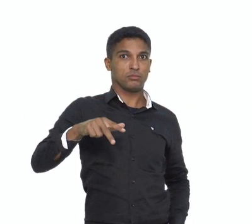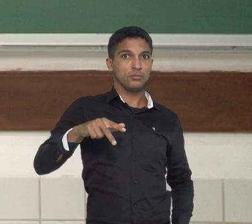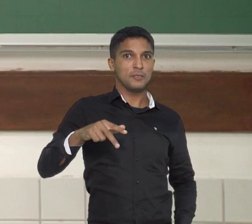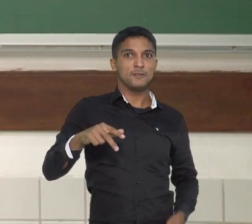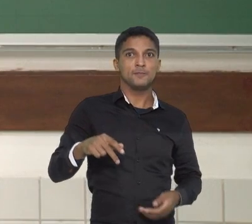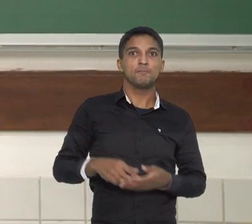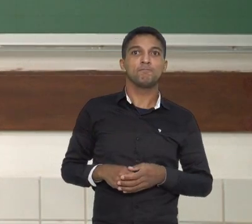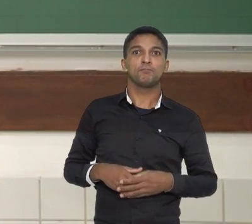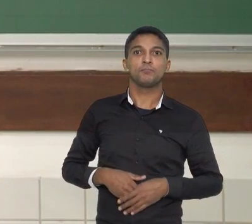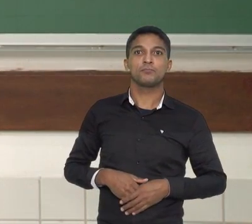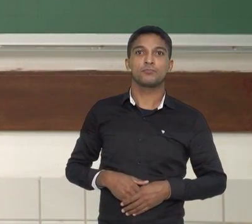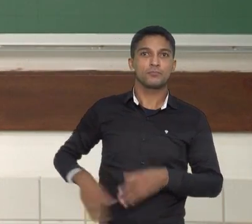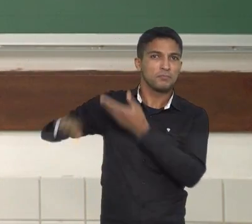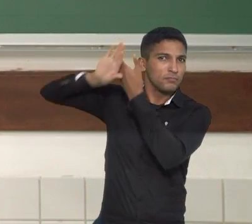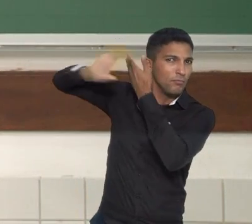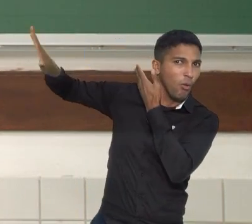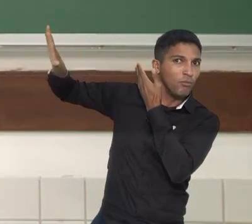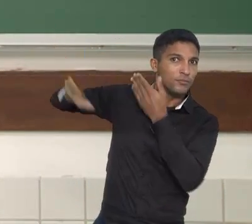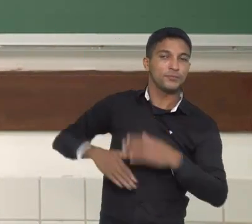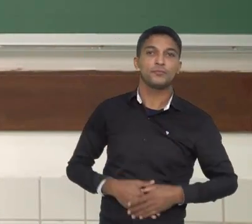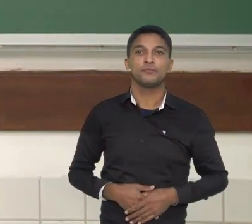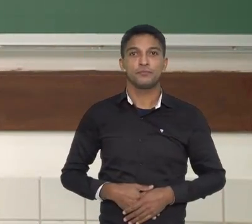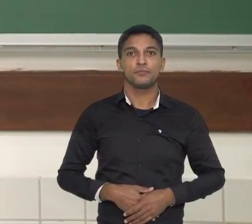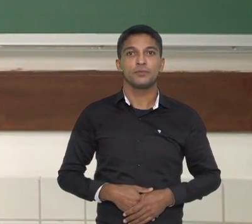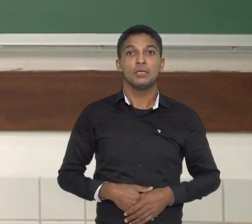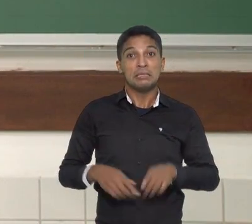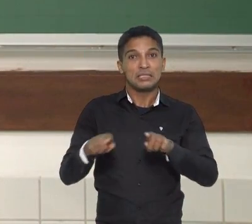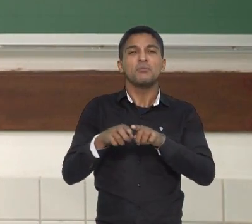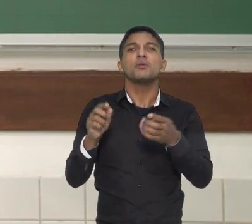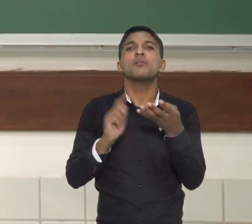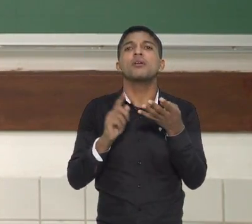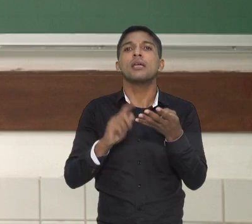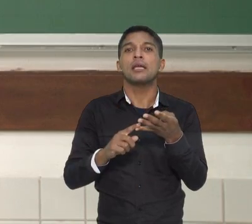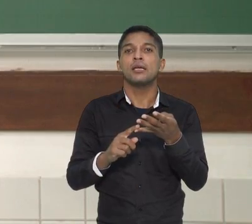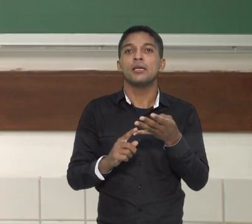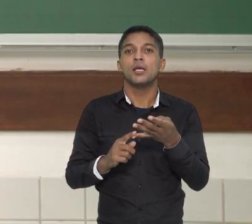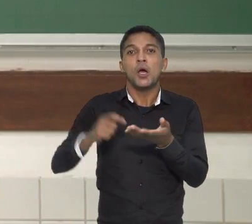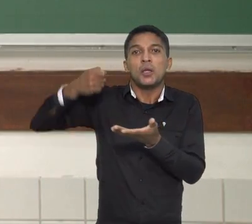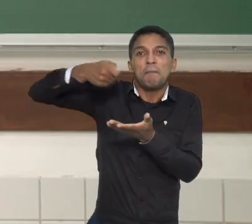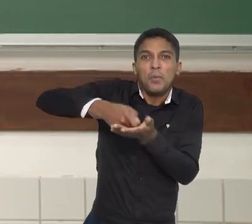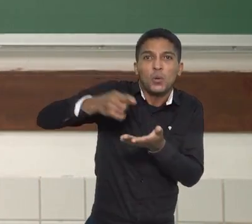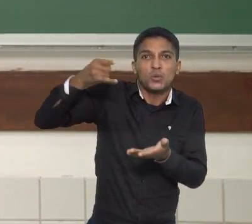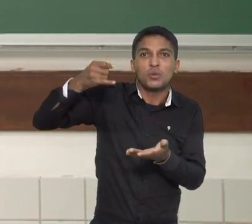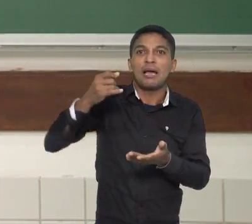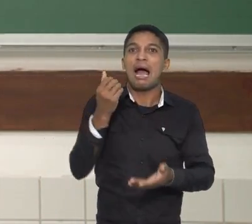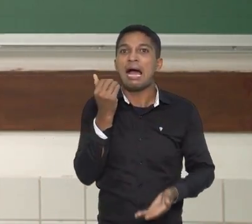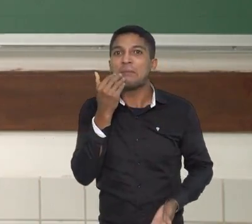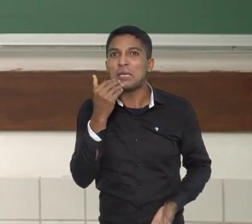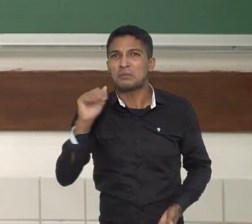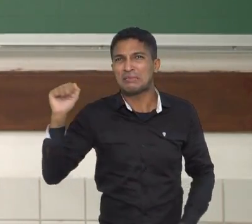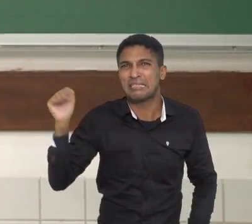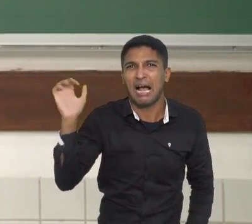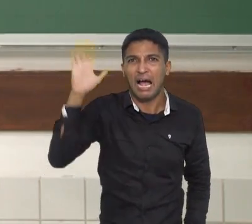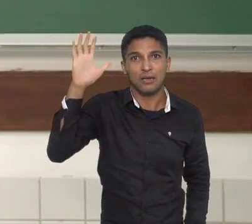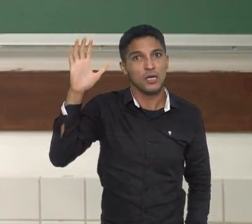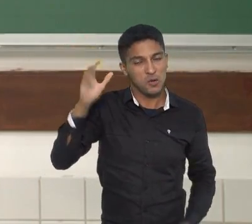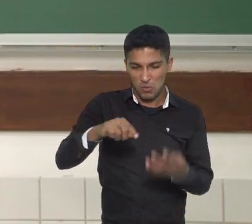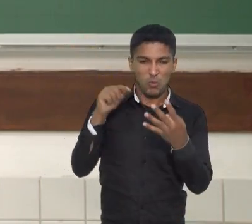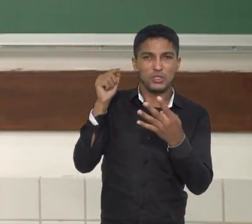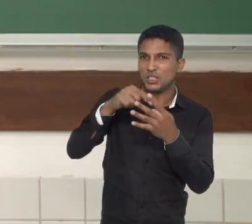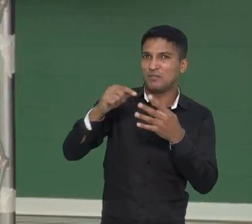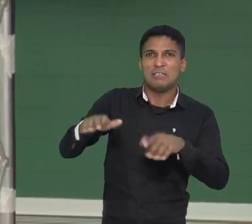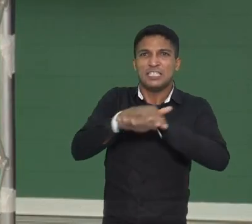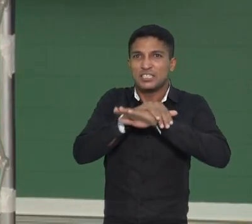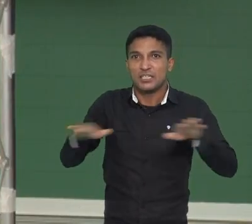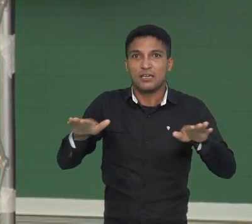dos impostos que fez o preço dos alimentos aumentarem. Então, esses são os objetivos da Conjuração Baiana.